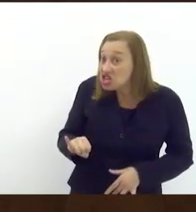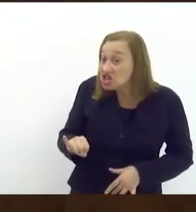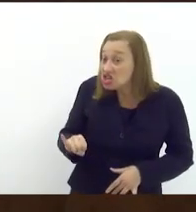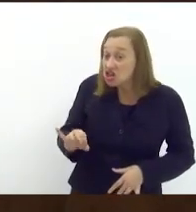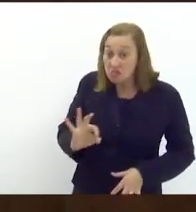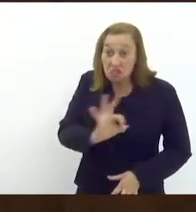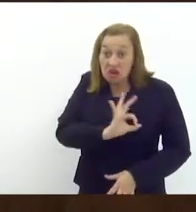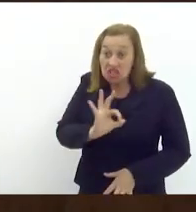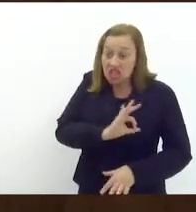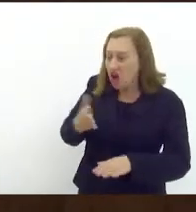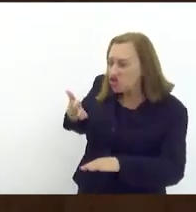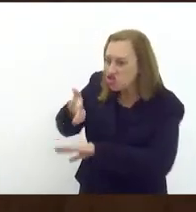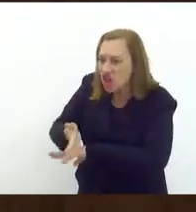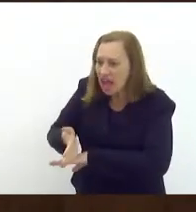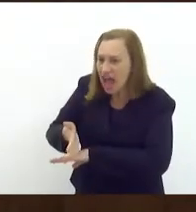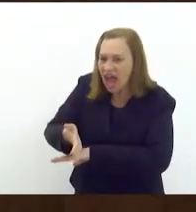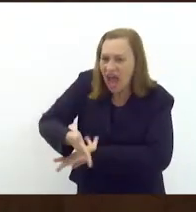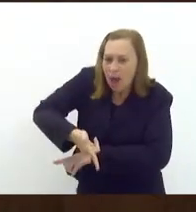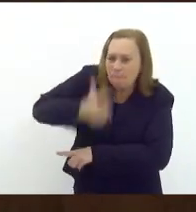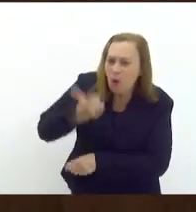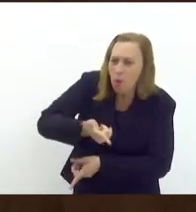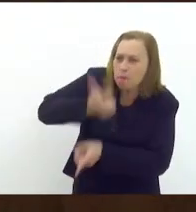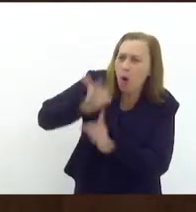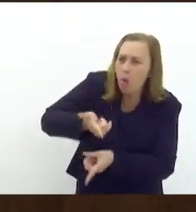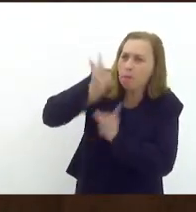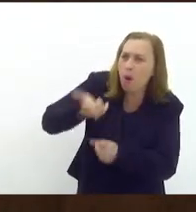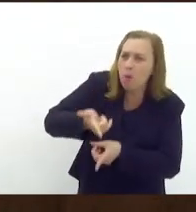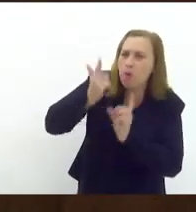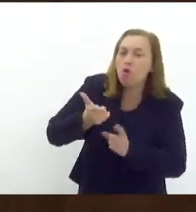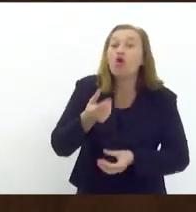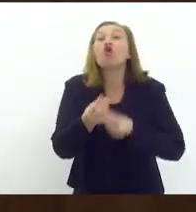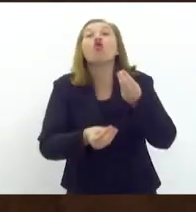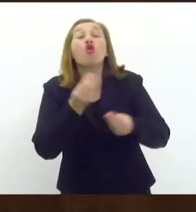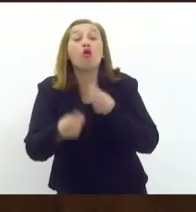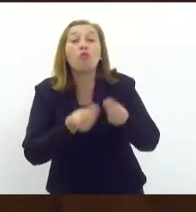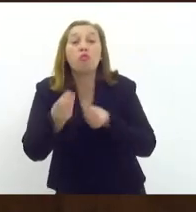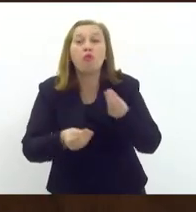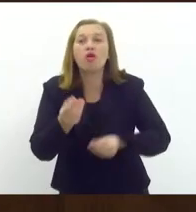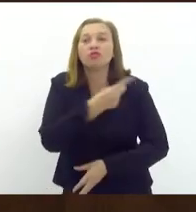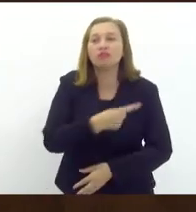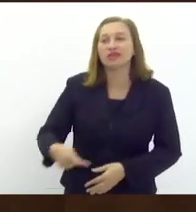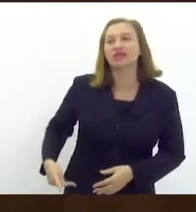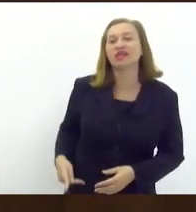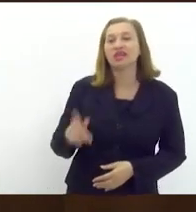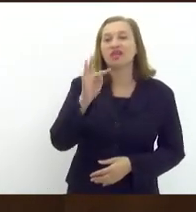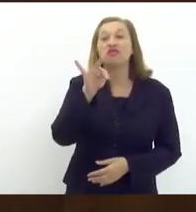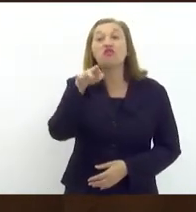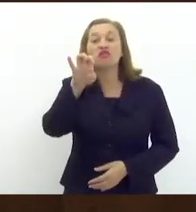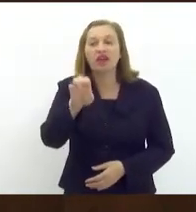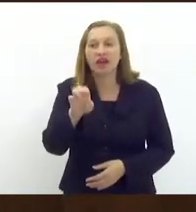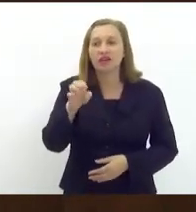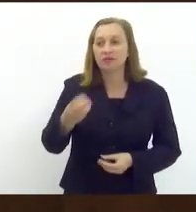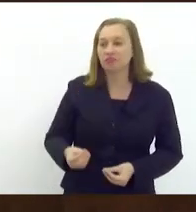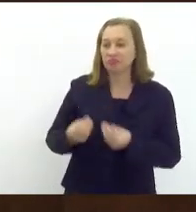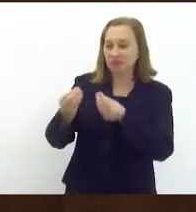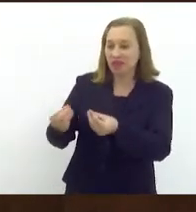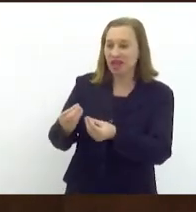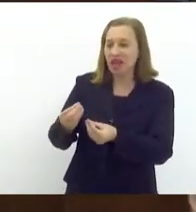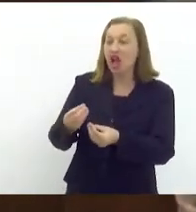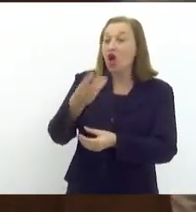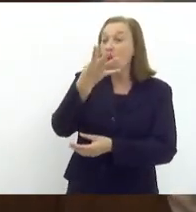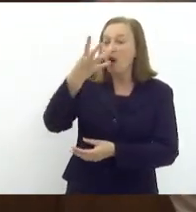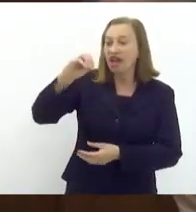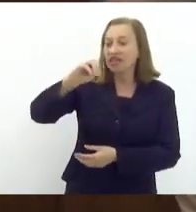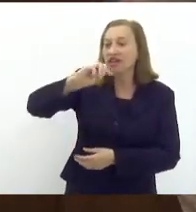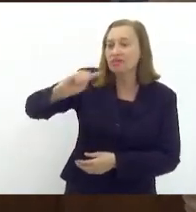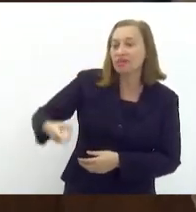brotar a bala vai comer como pode o presidente da Funarte liberar 40 mil reais para um